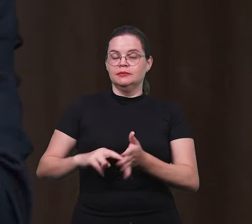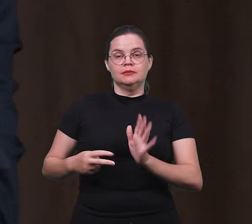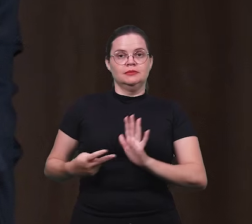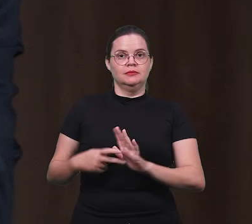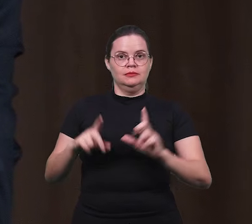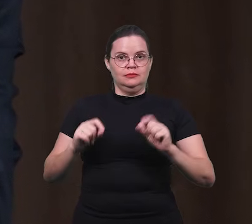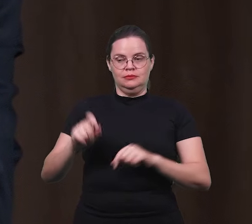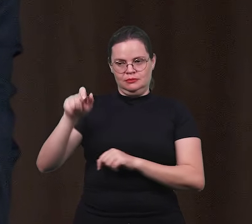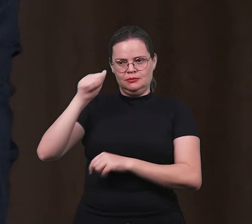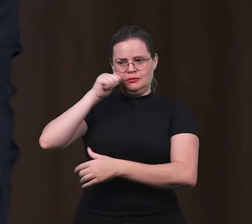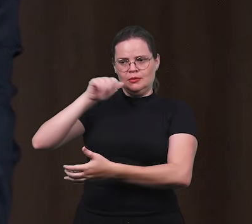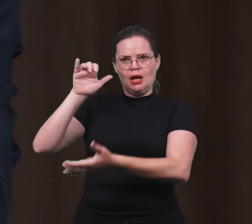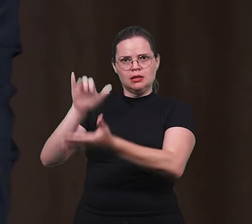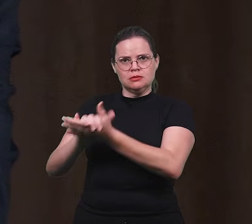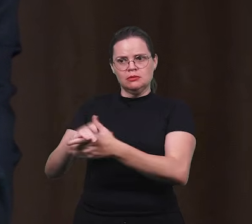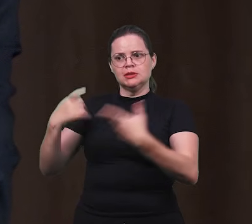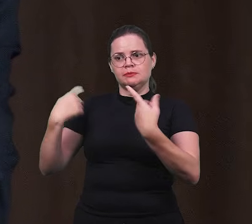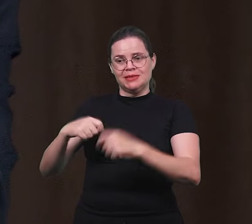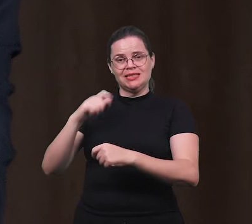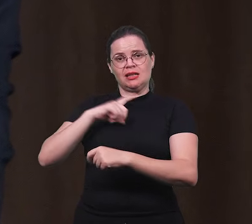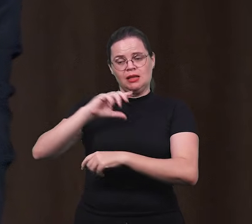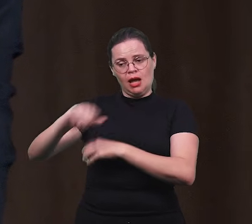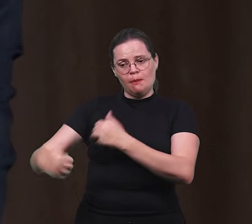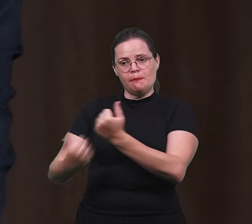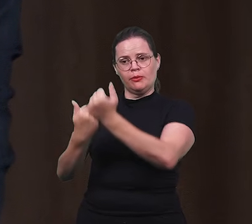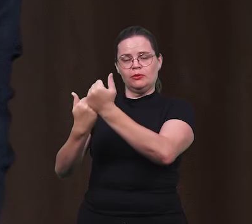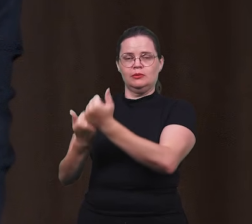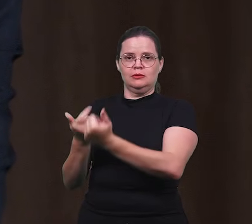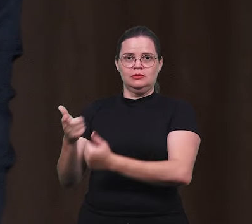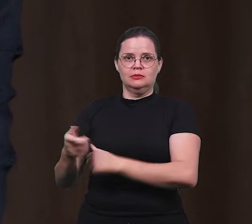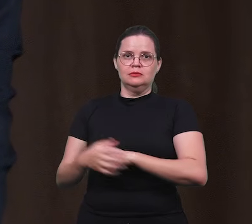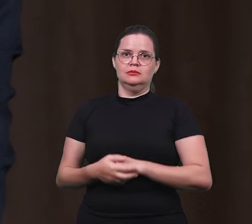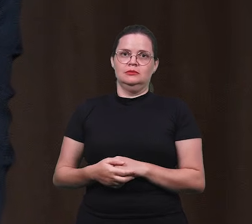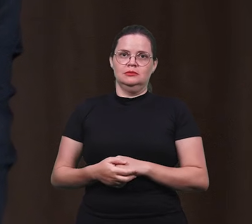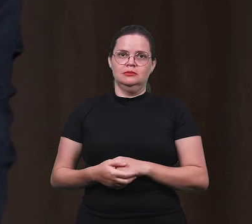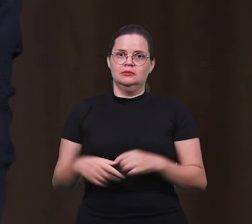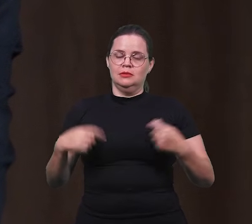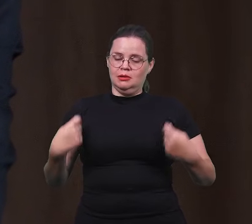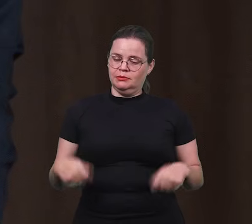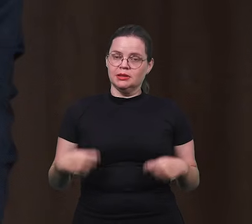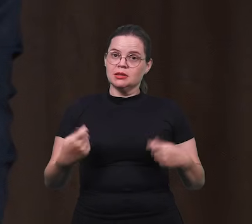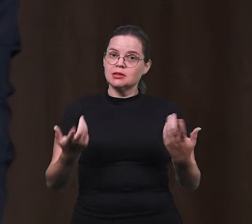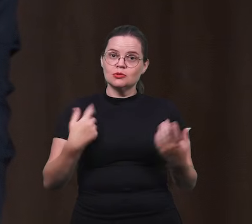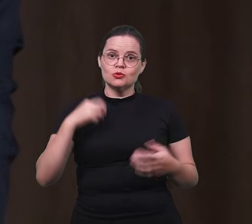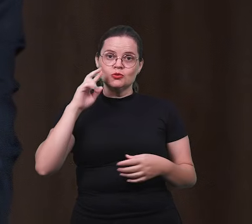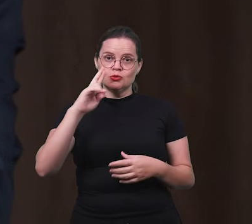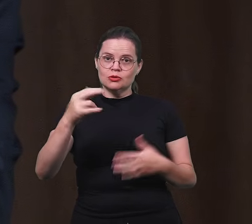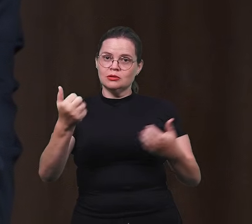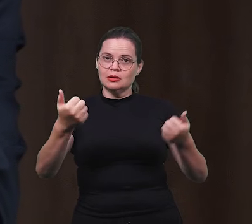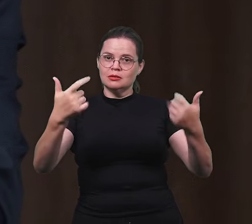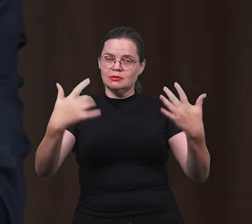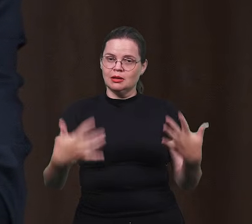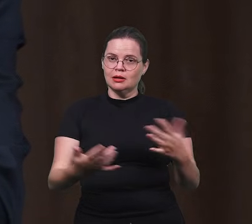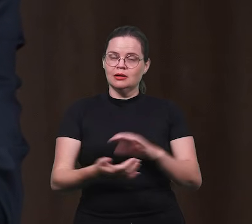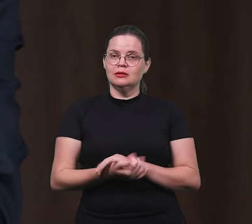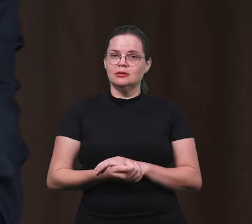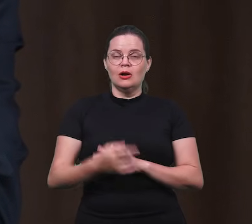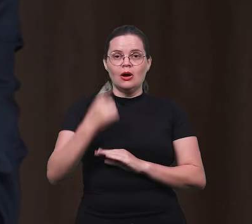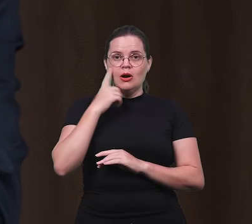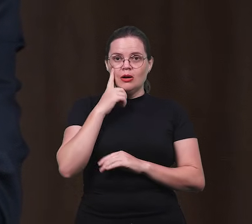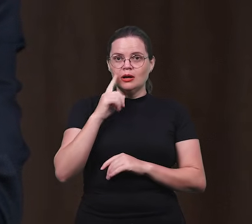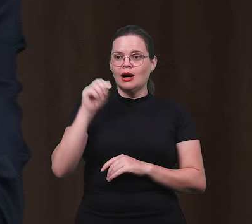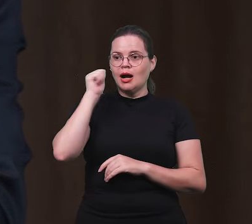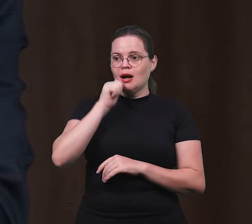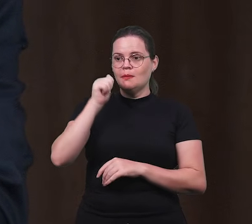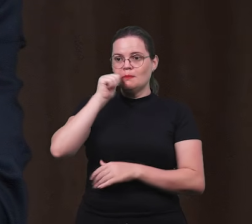a esposa, ela precisa desse suporte. É isso que o Senhor está me ensinando. É preciso